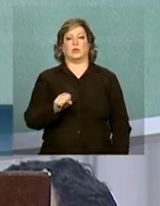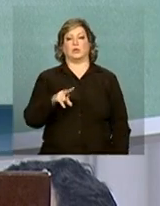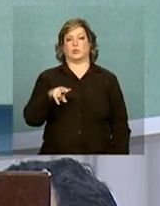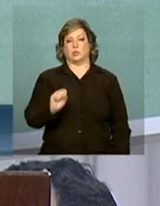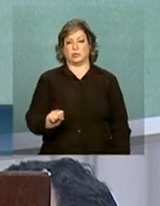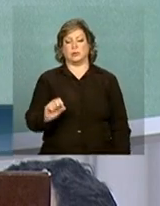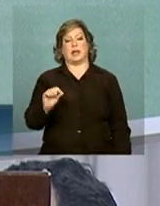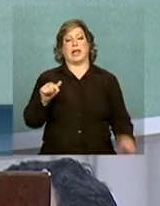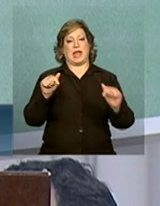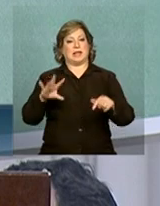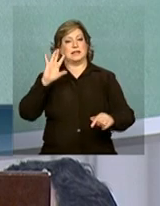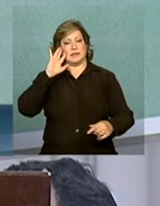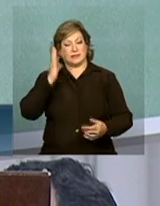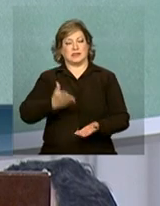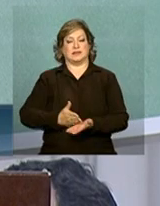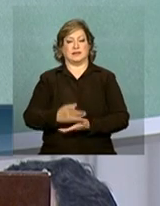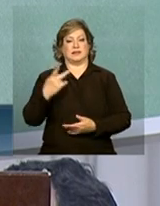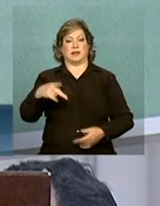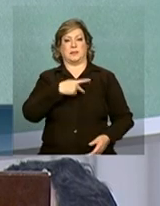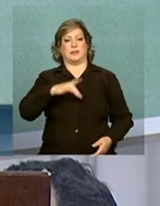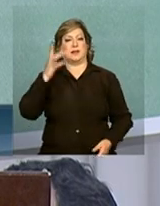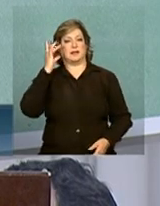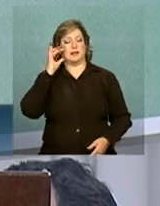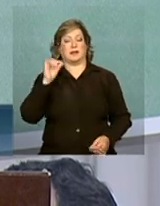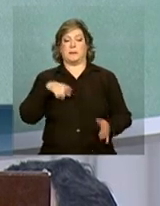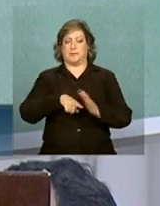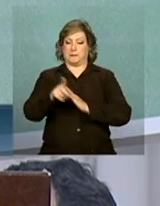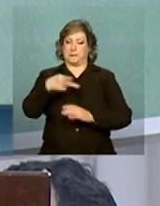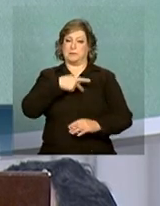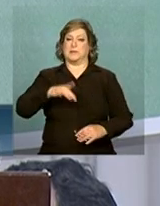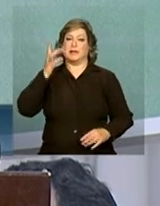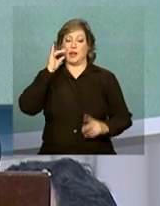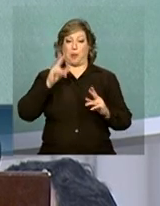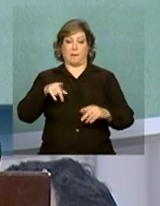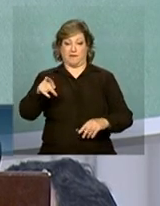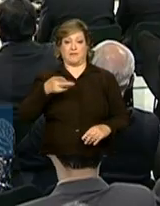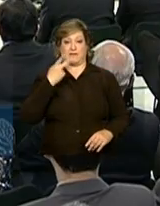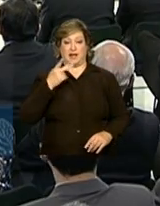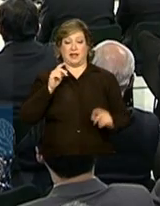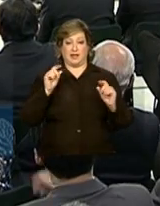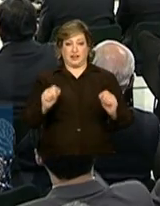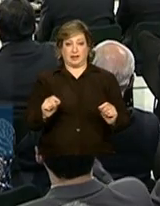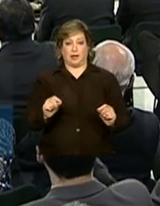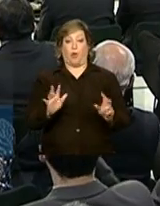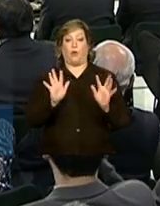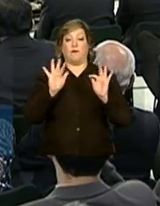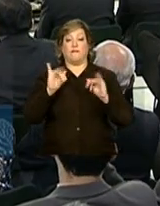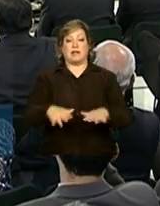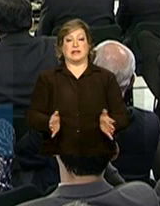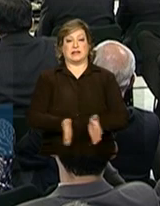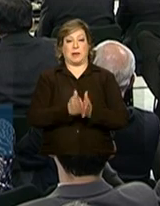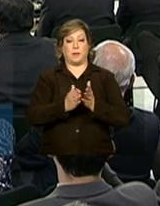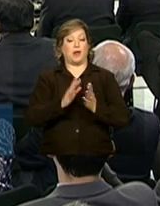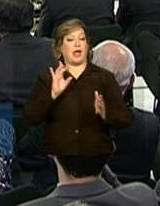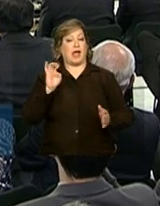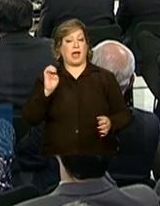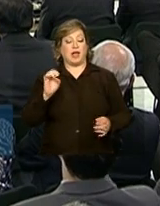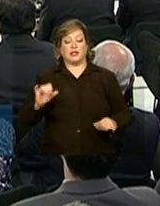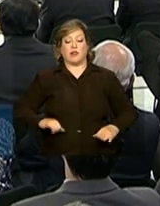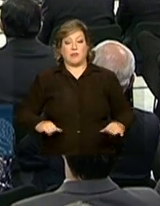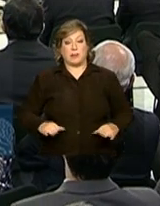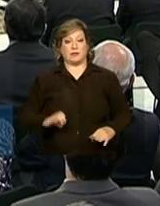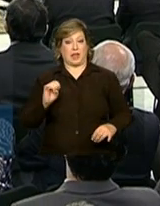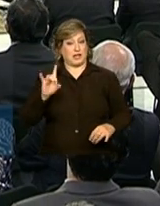Saúde essa decisão corajosa da senhora. Presidenta, como a senhora fala que o fim da pobreza é só o começo, o